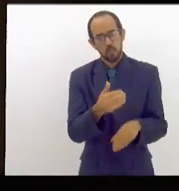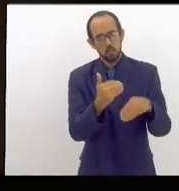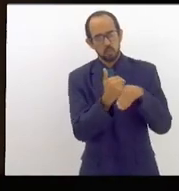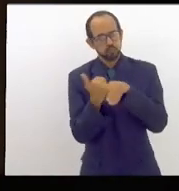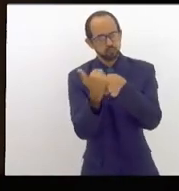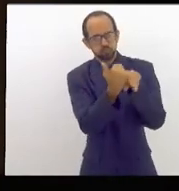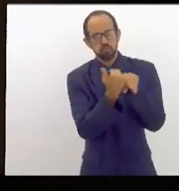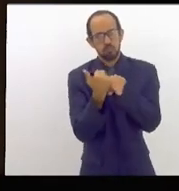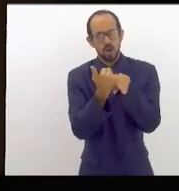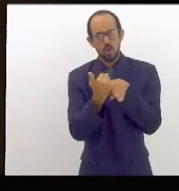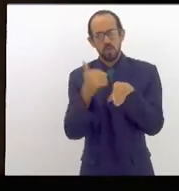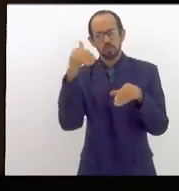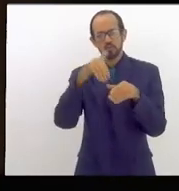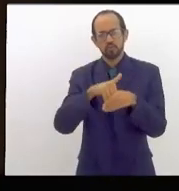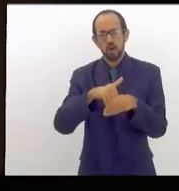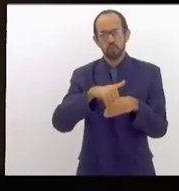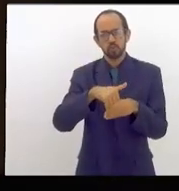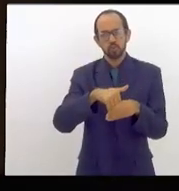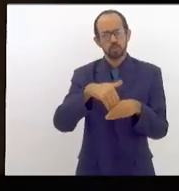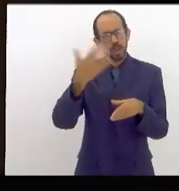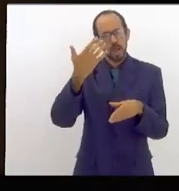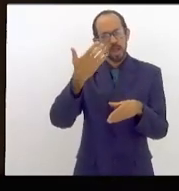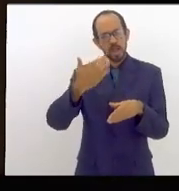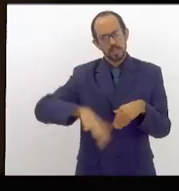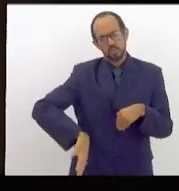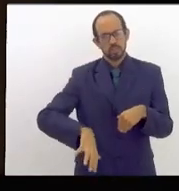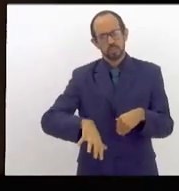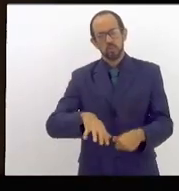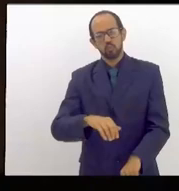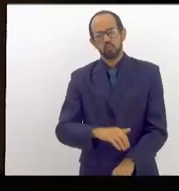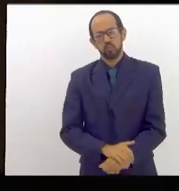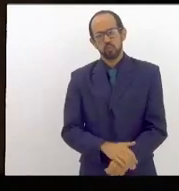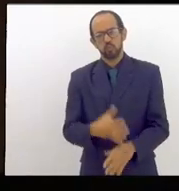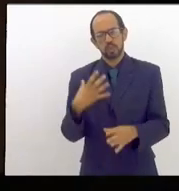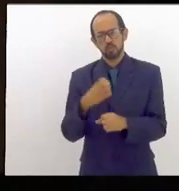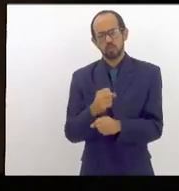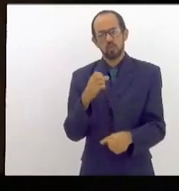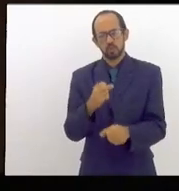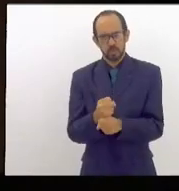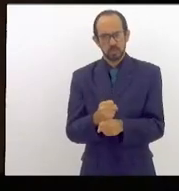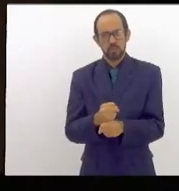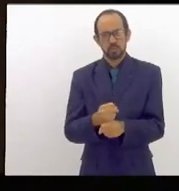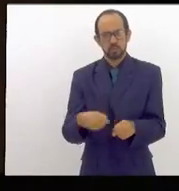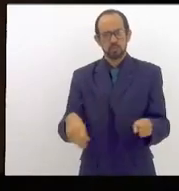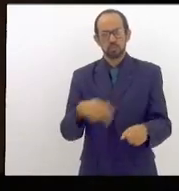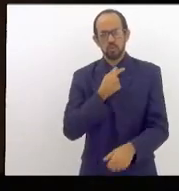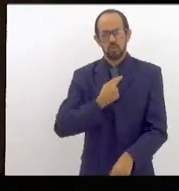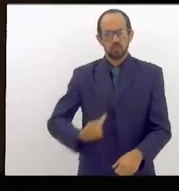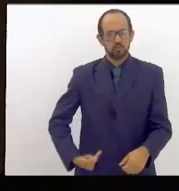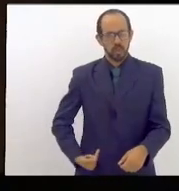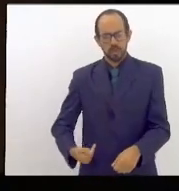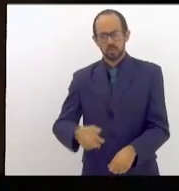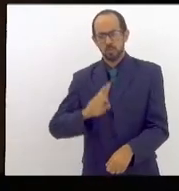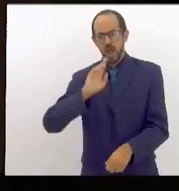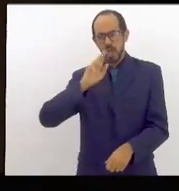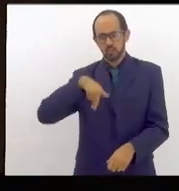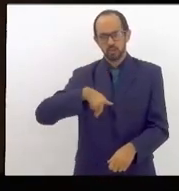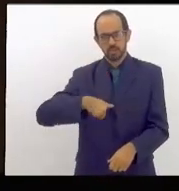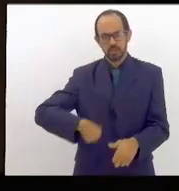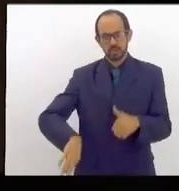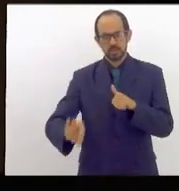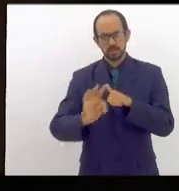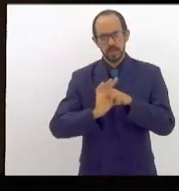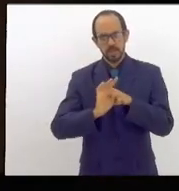é de votar pela rejeição das contas do governo por razões técnicas